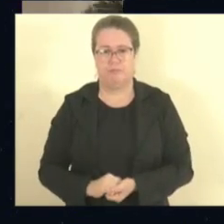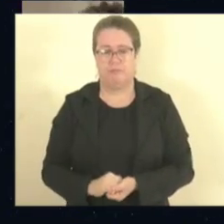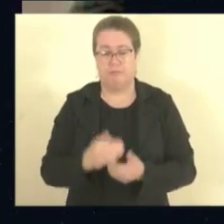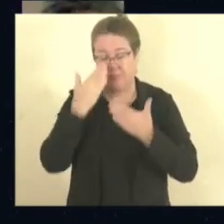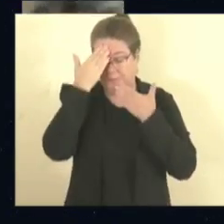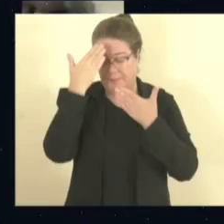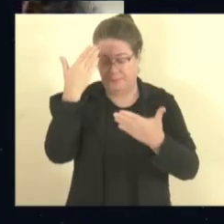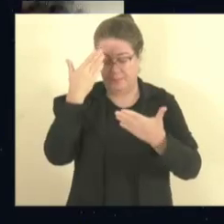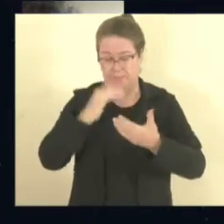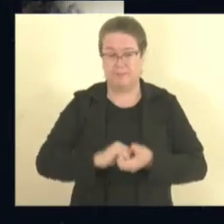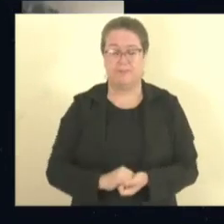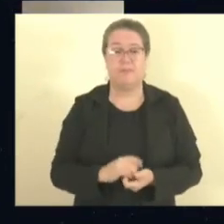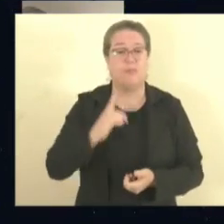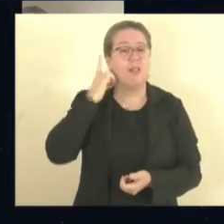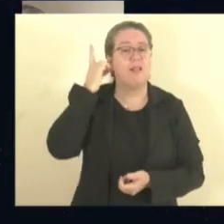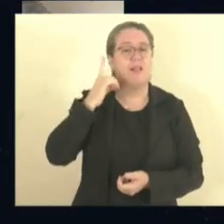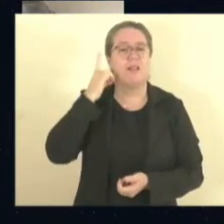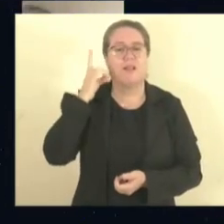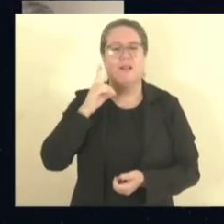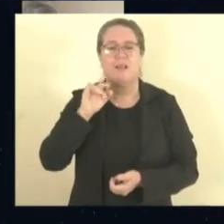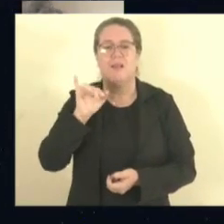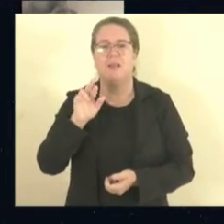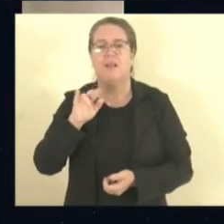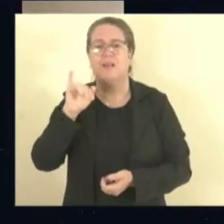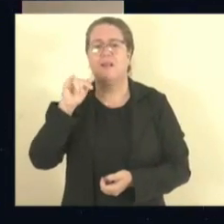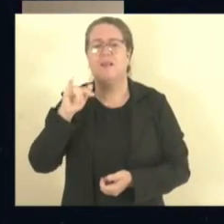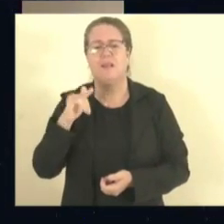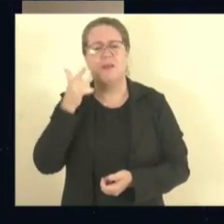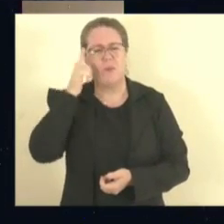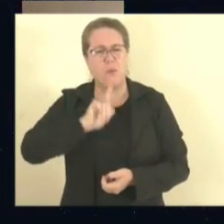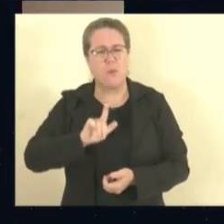Obrigado, deputado Zé Esmeraldo. Deputada Irine, consegue